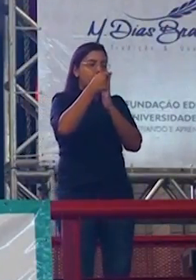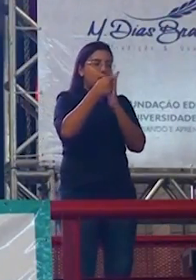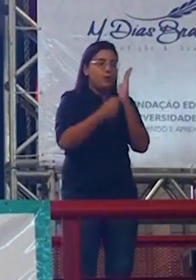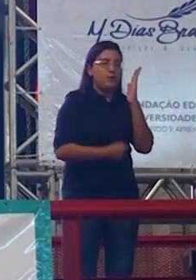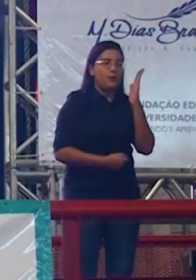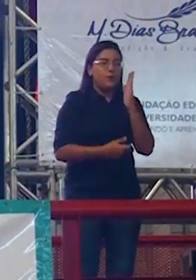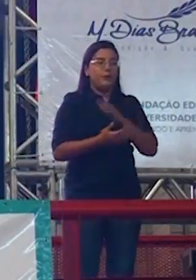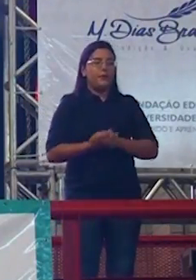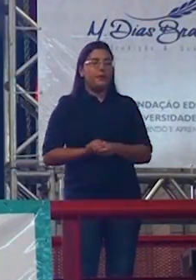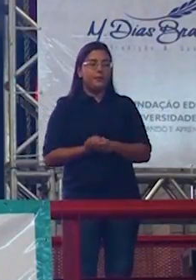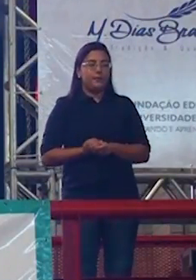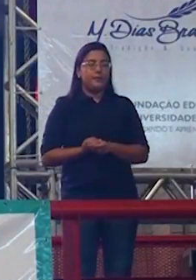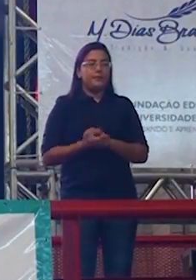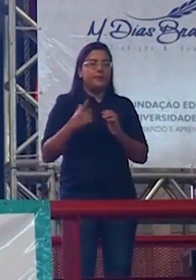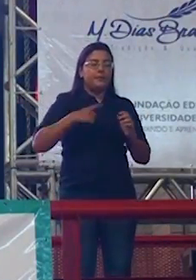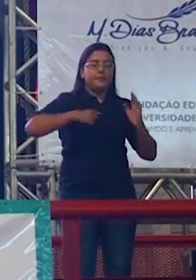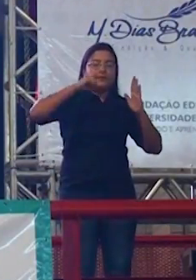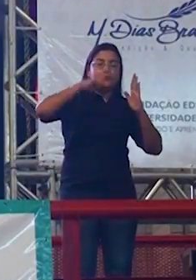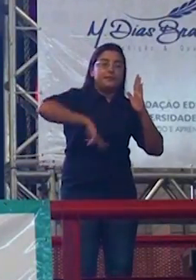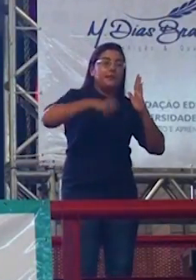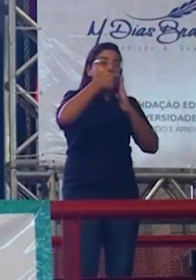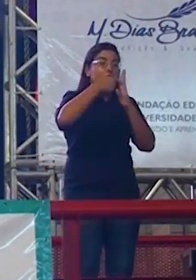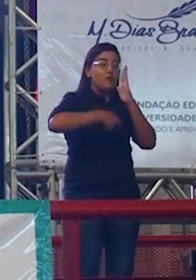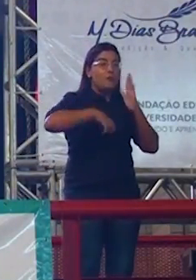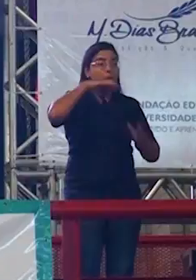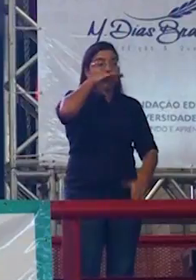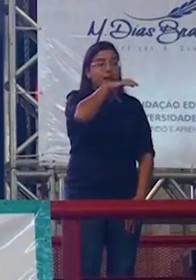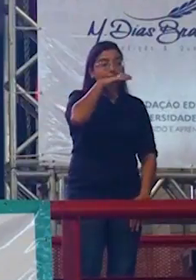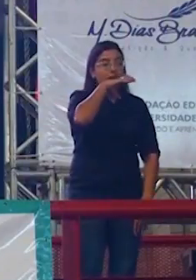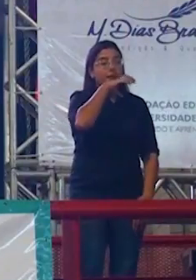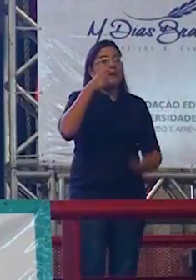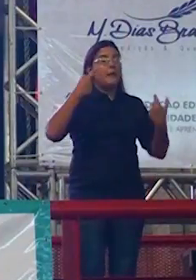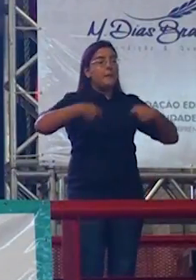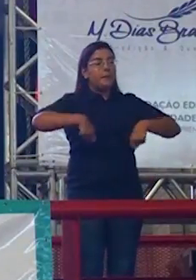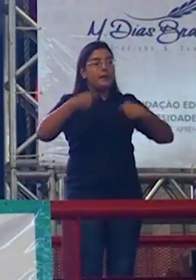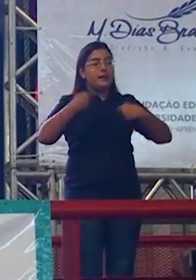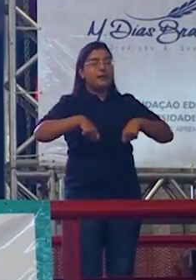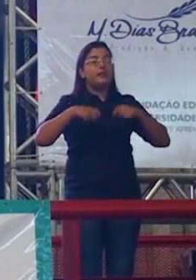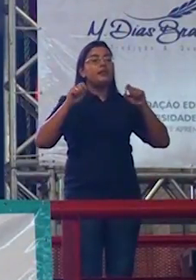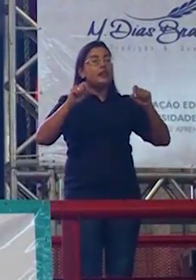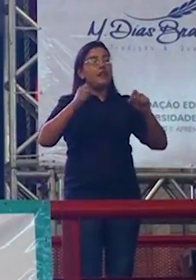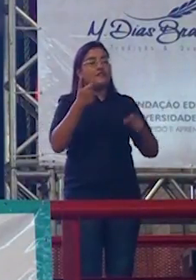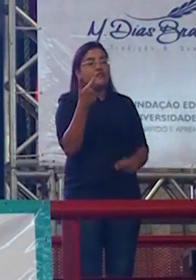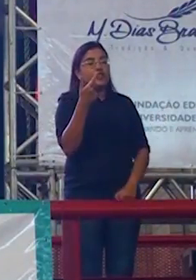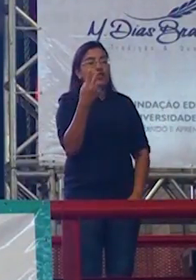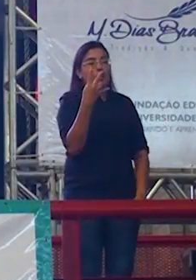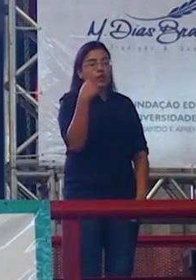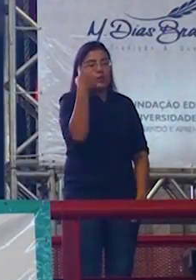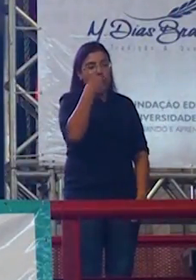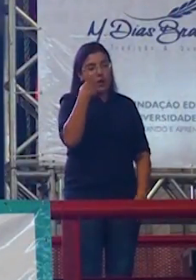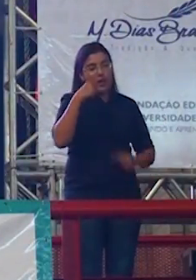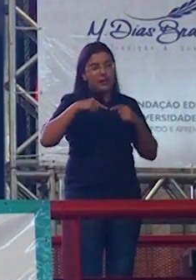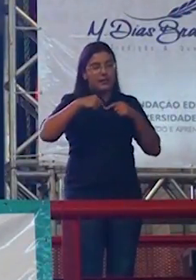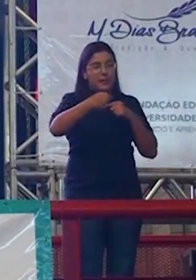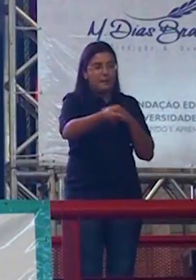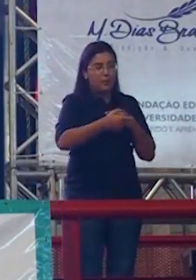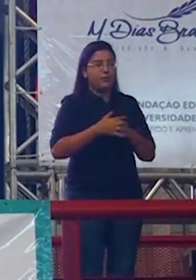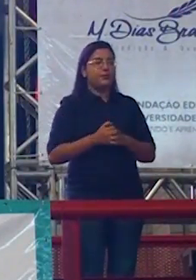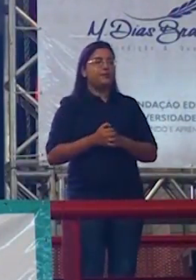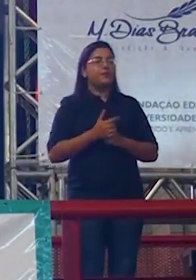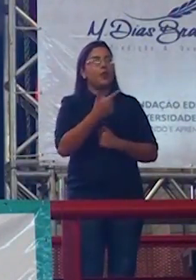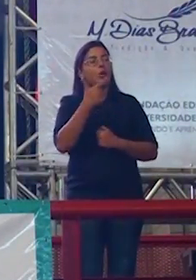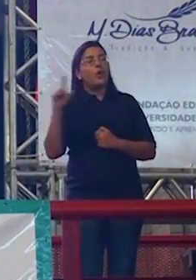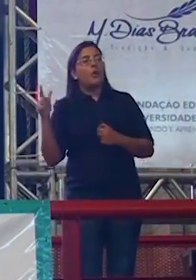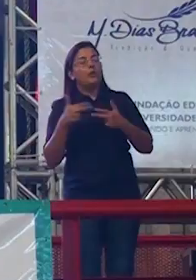dá uma lida no resumo, uma lida rápida. Então tem que ser feita no máximo 24 horas. Outra coisa,